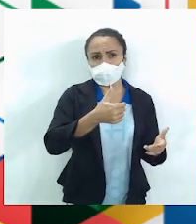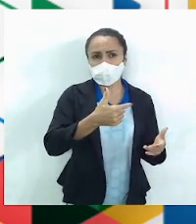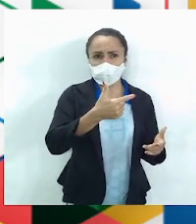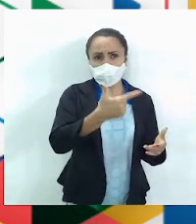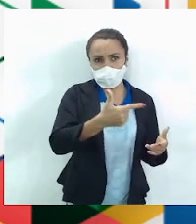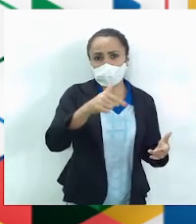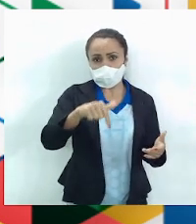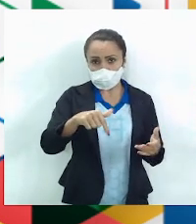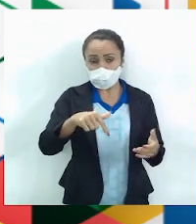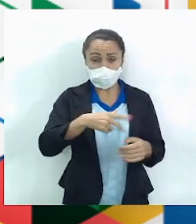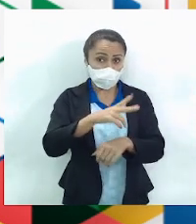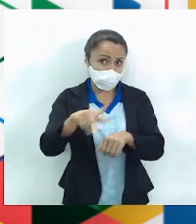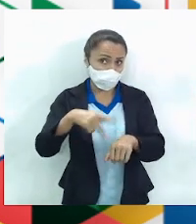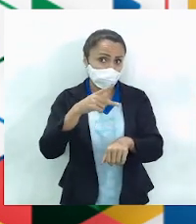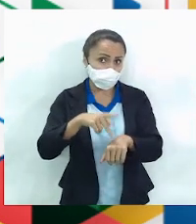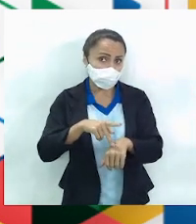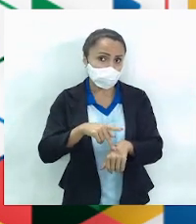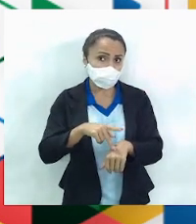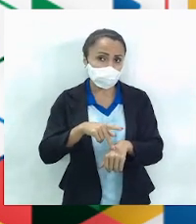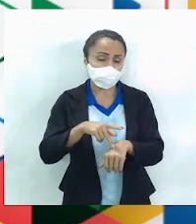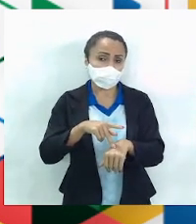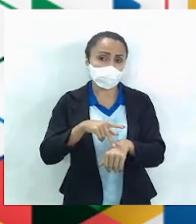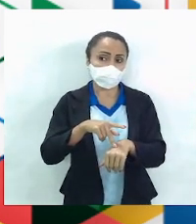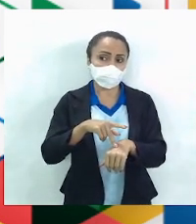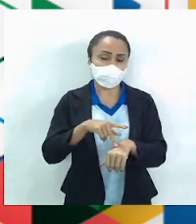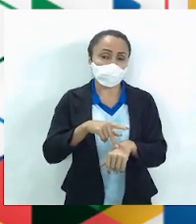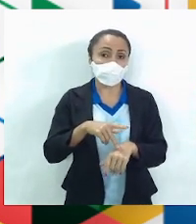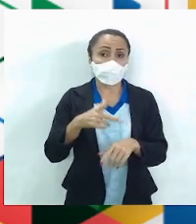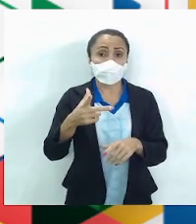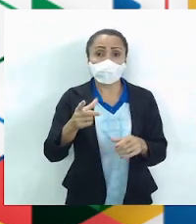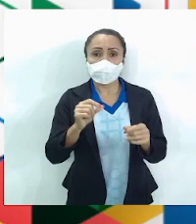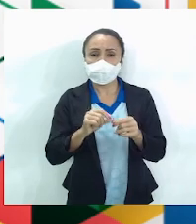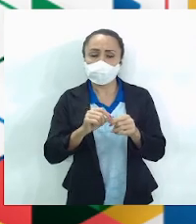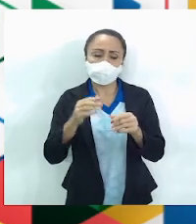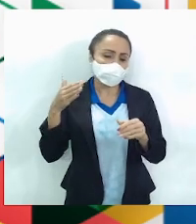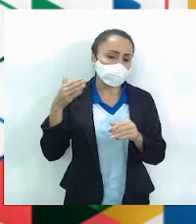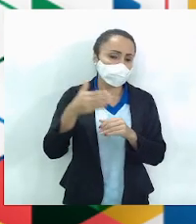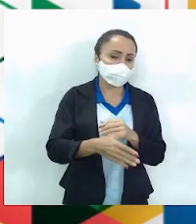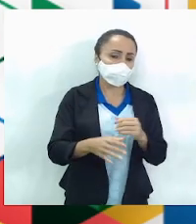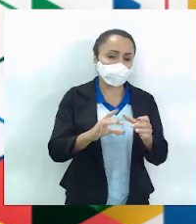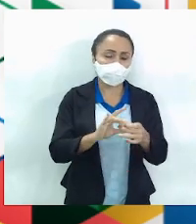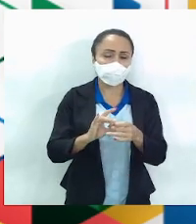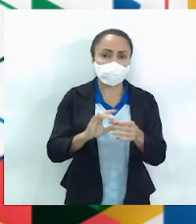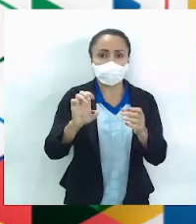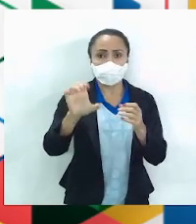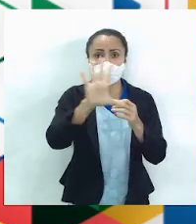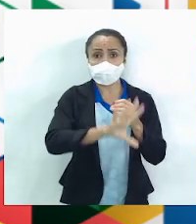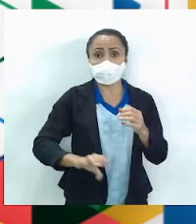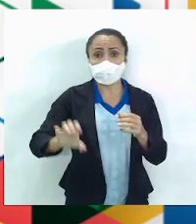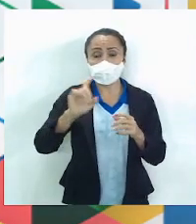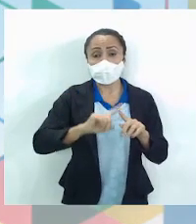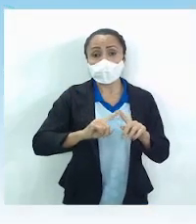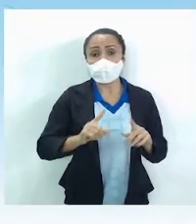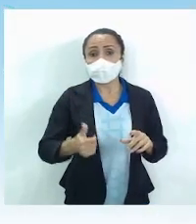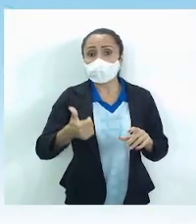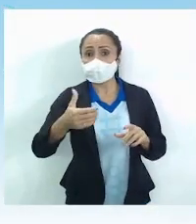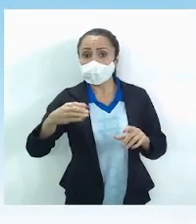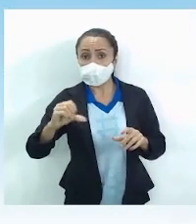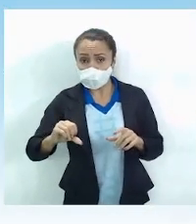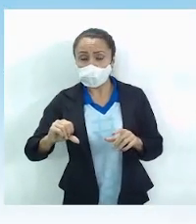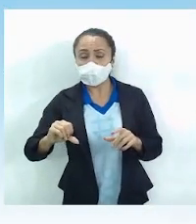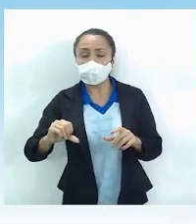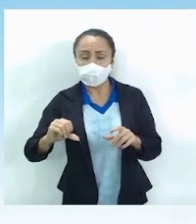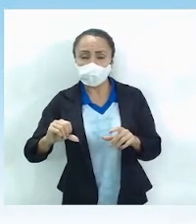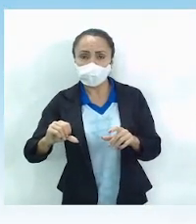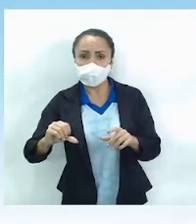27 países, me desculpe, estão fazendo parte da União Europeia. Porém, 19 países adotaram o